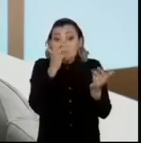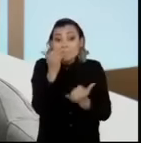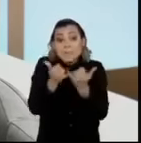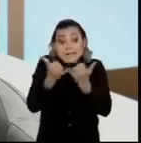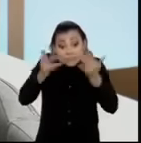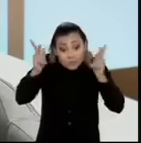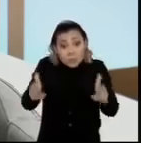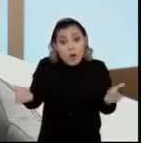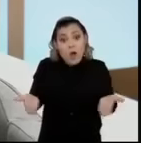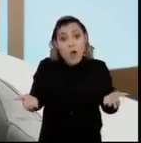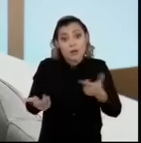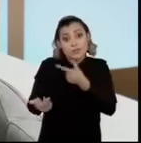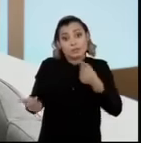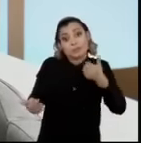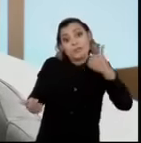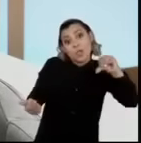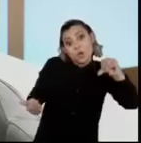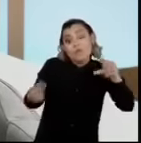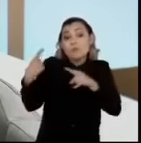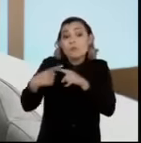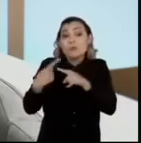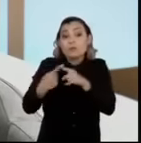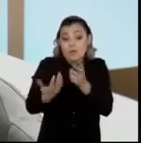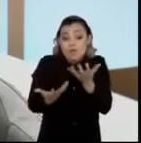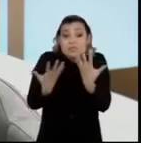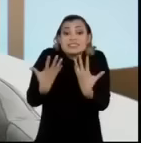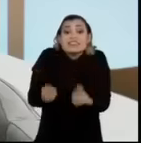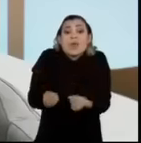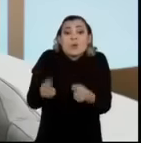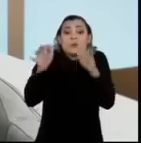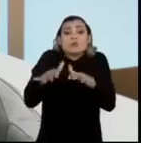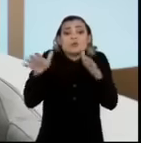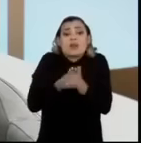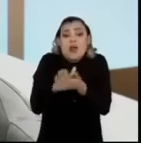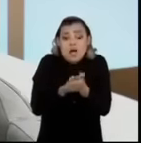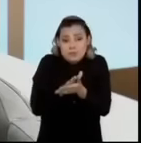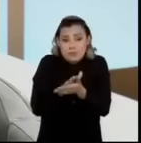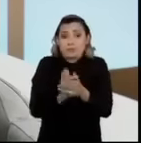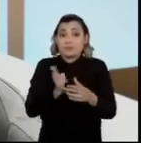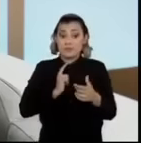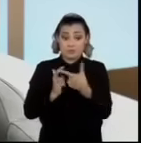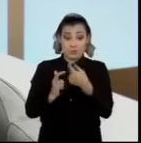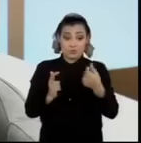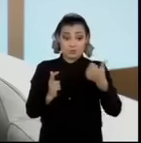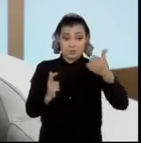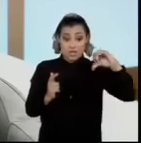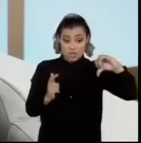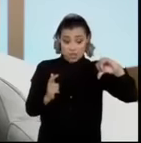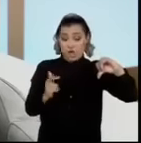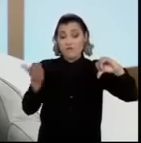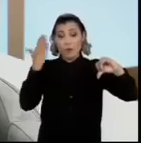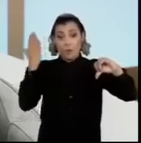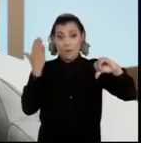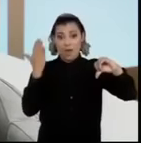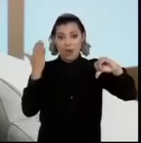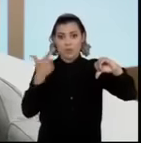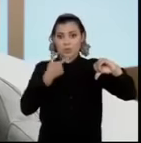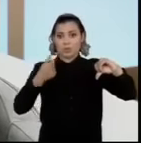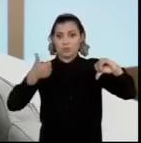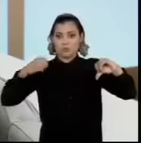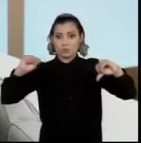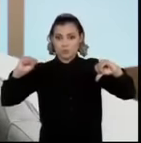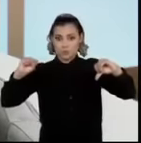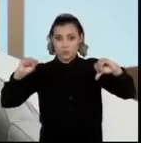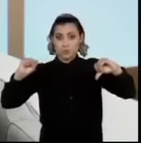esse que nós estamos vendo em 2019. O percentual, o delta, 2019 comparado com o ano passado, 2018, é porque